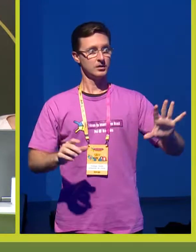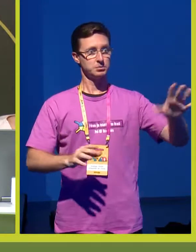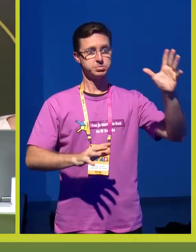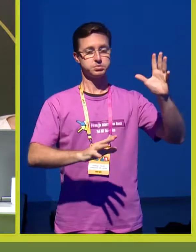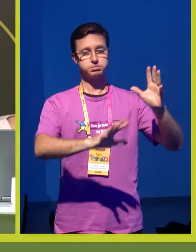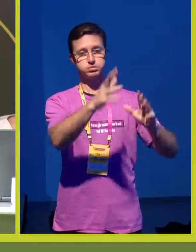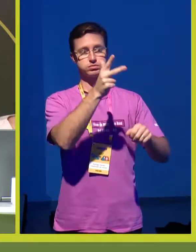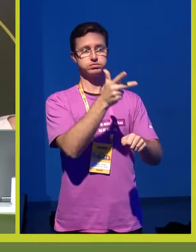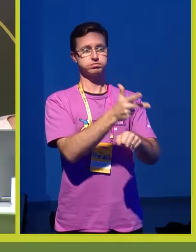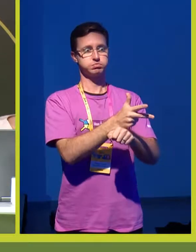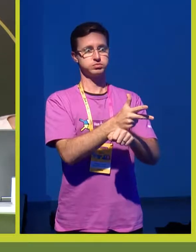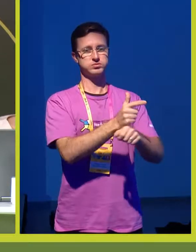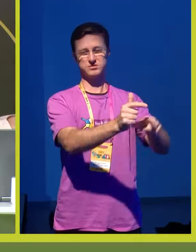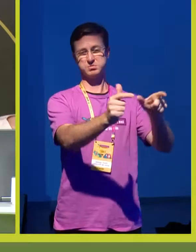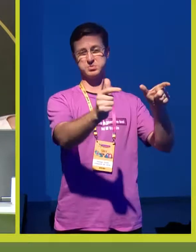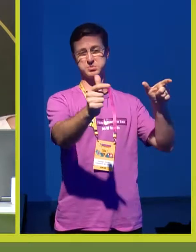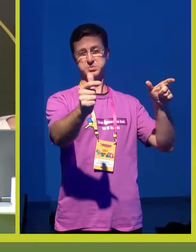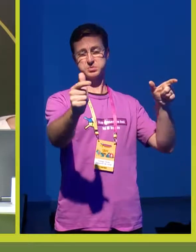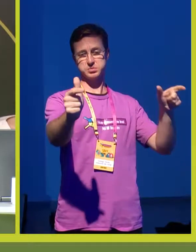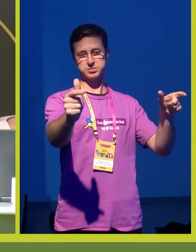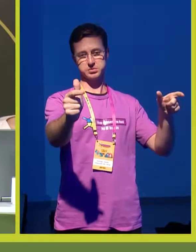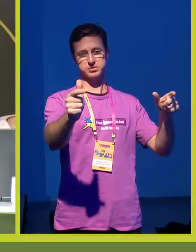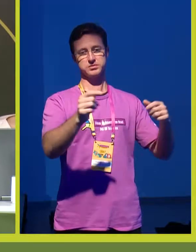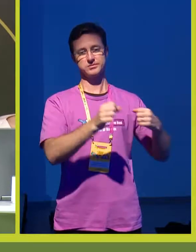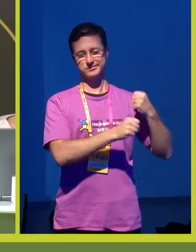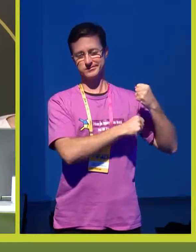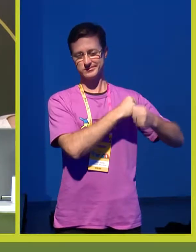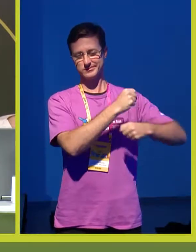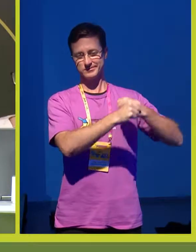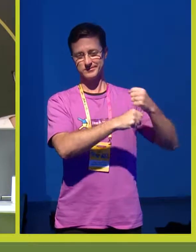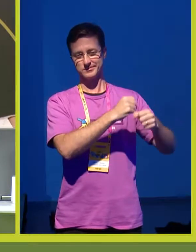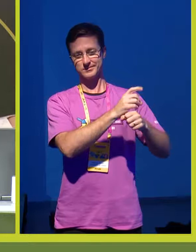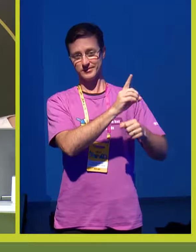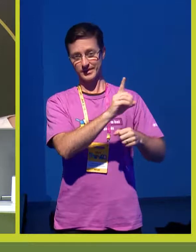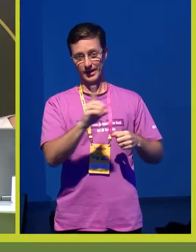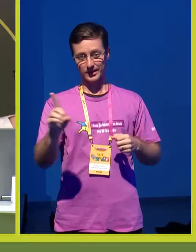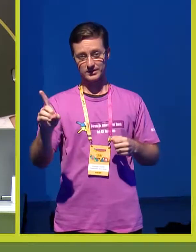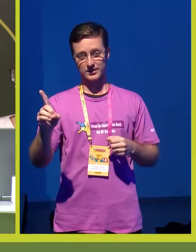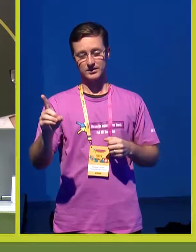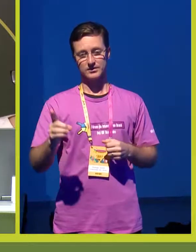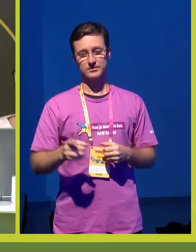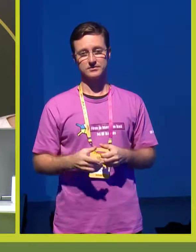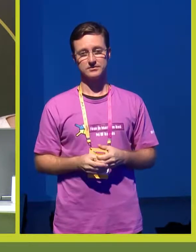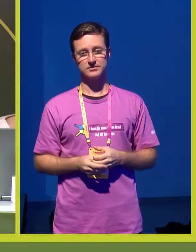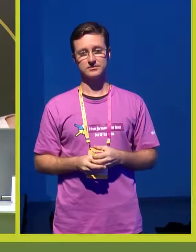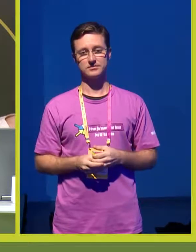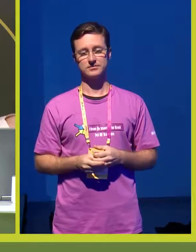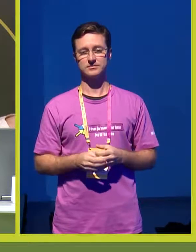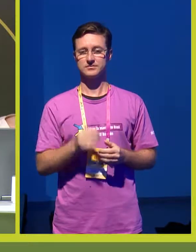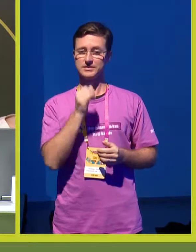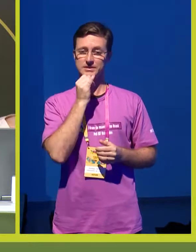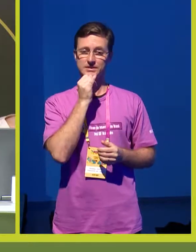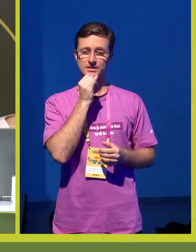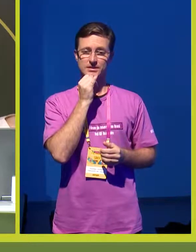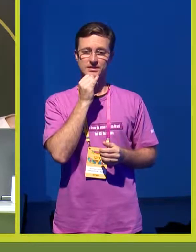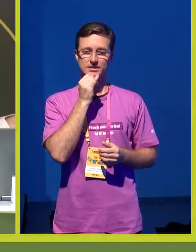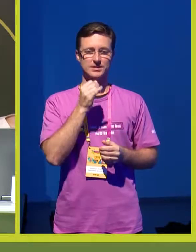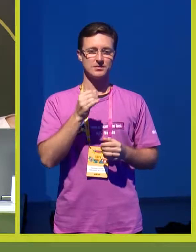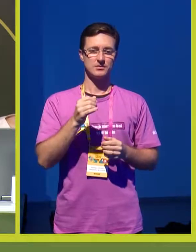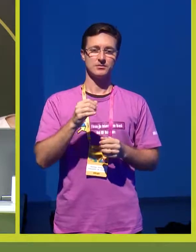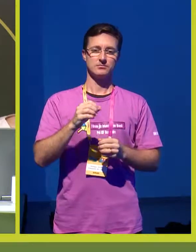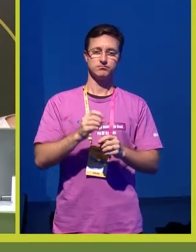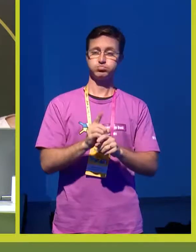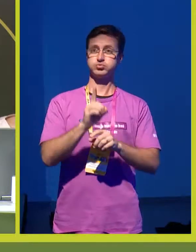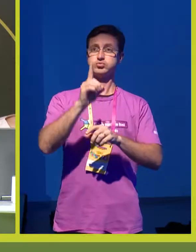vigilância em massa ocorridos nessa década, por exemplo, os satélites do programa Echelon,